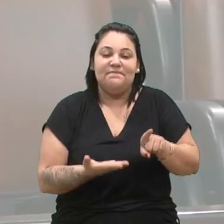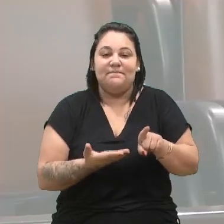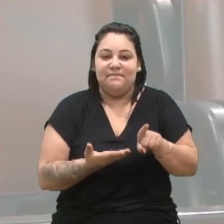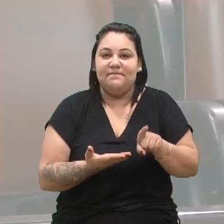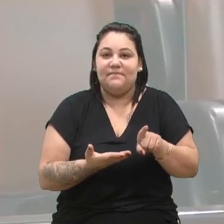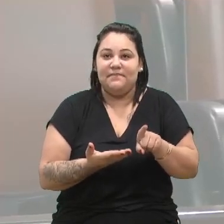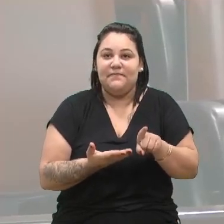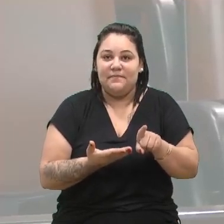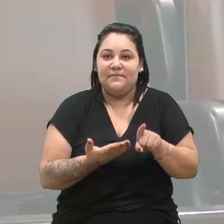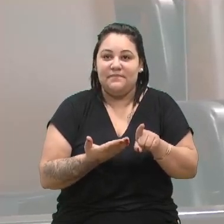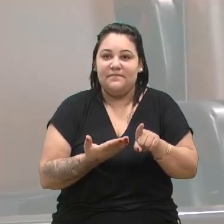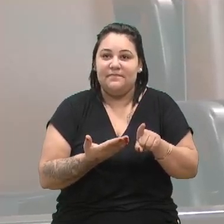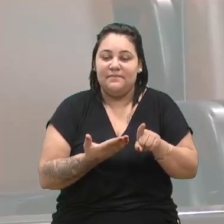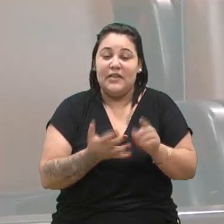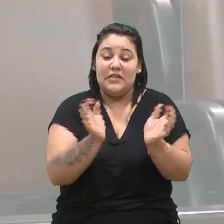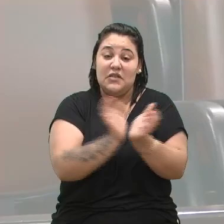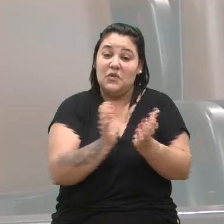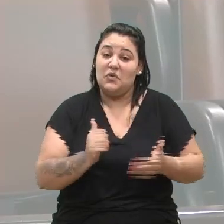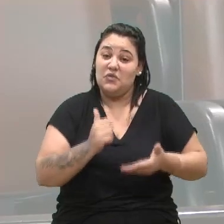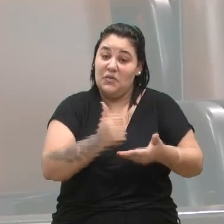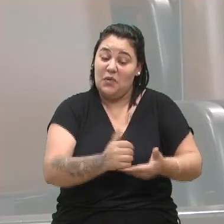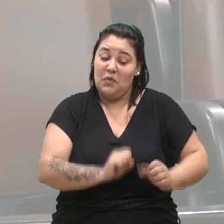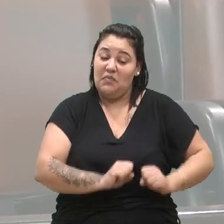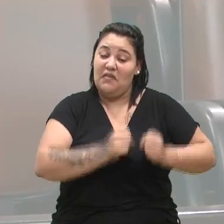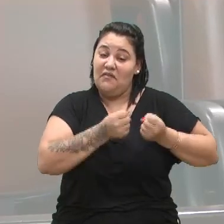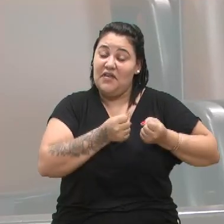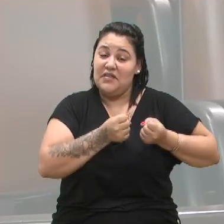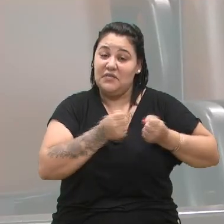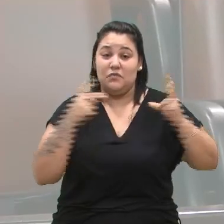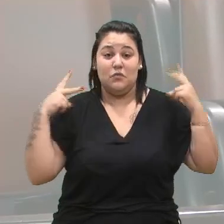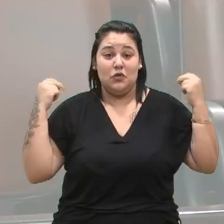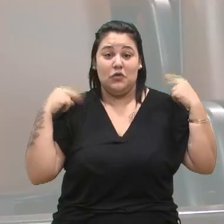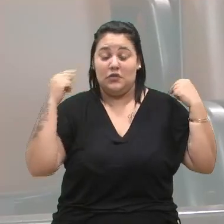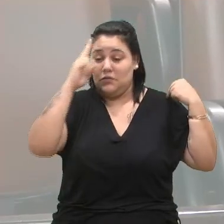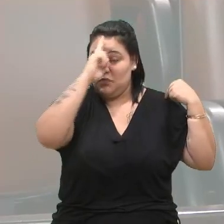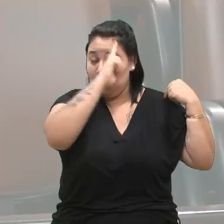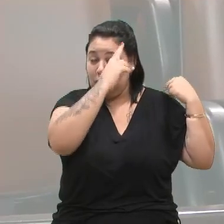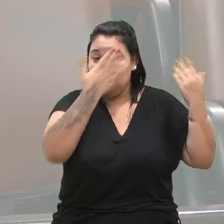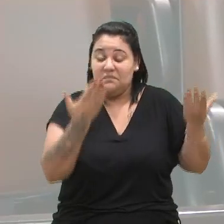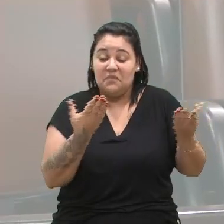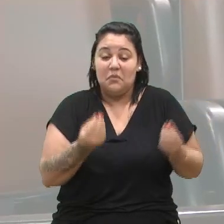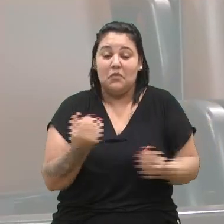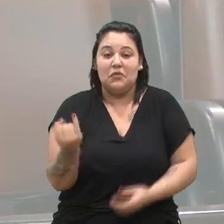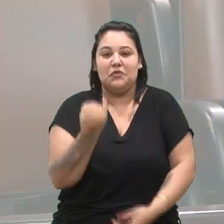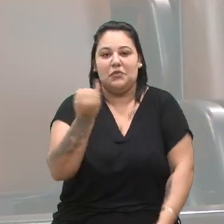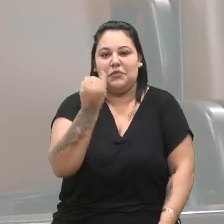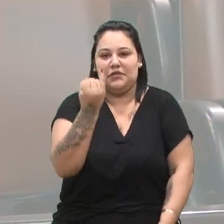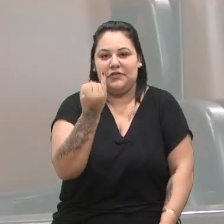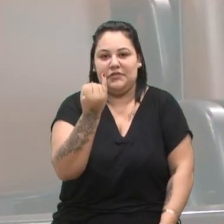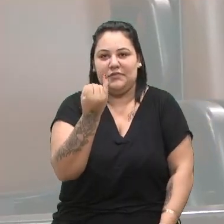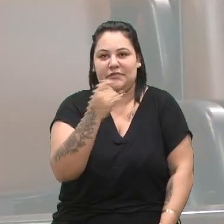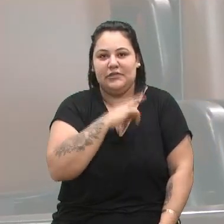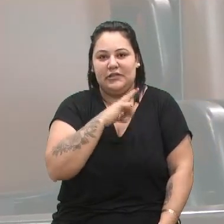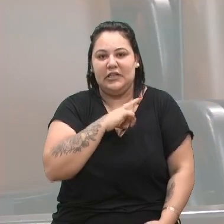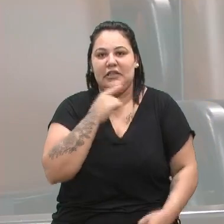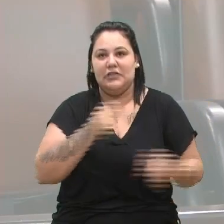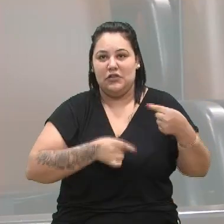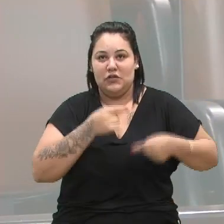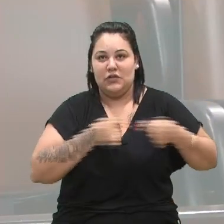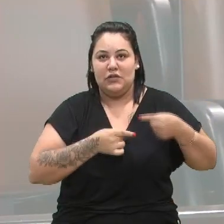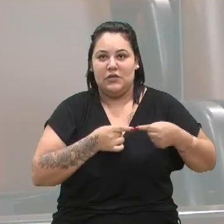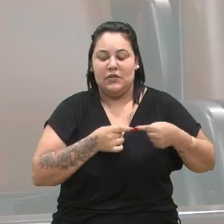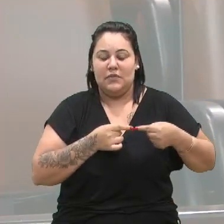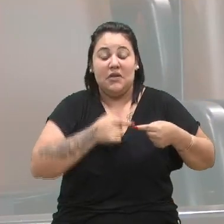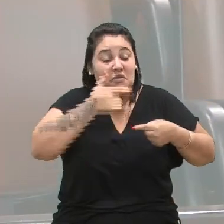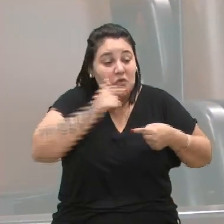frente parlamentar em defesa desses motoristas do Uber. É muito importante que venha essa discussão para nós poder